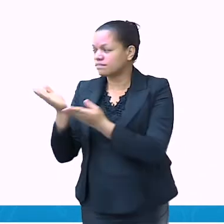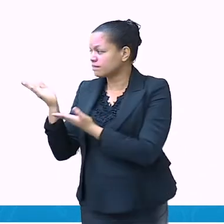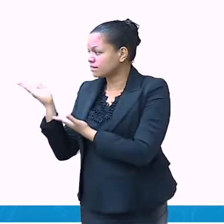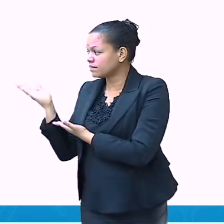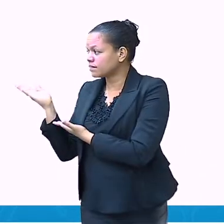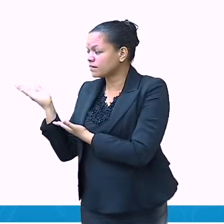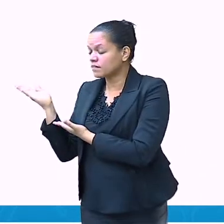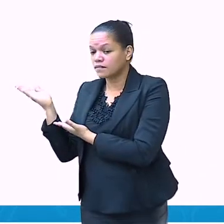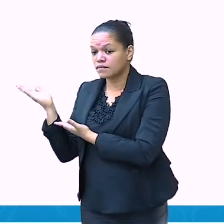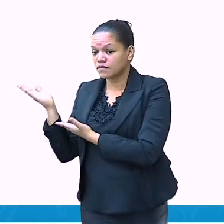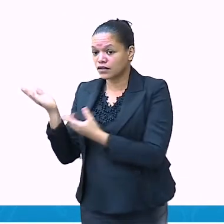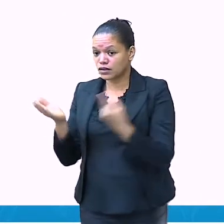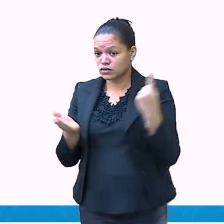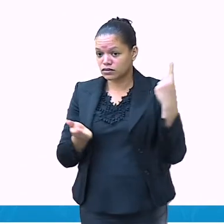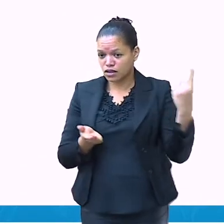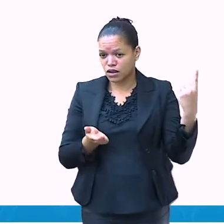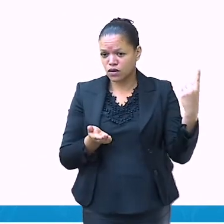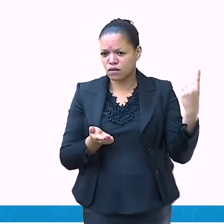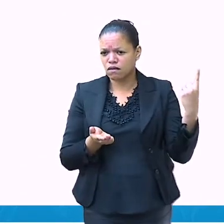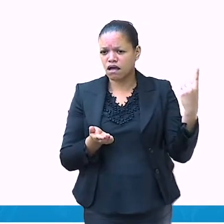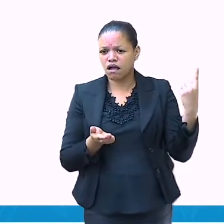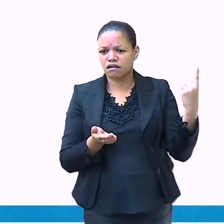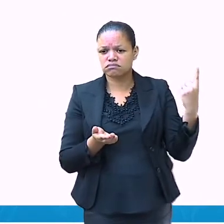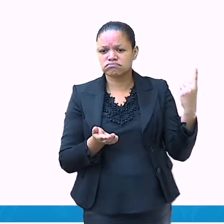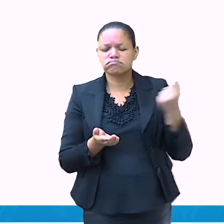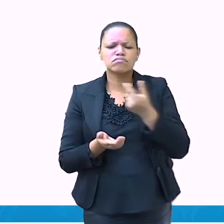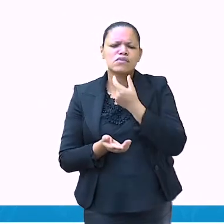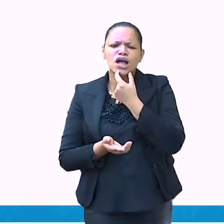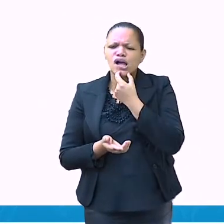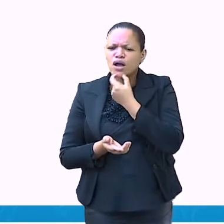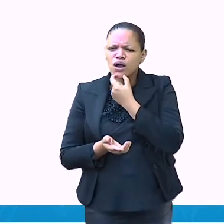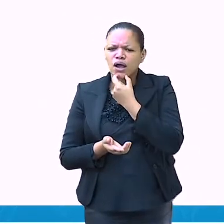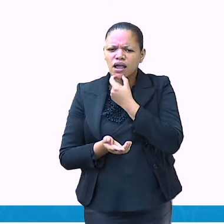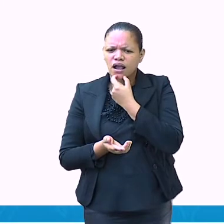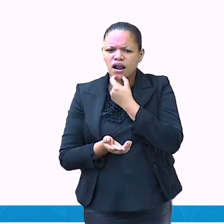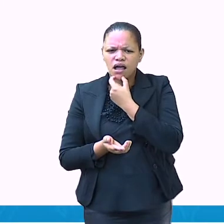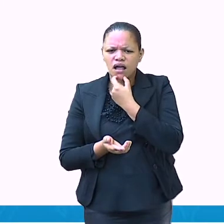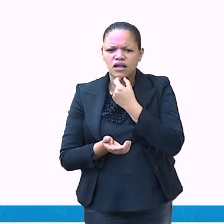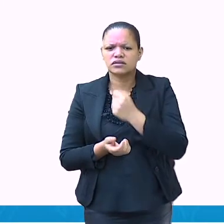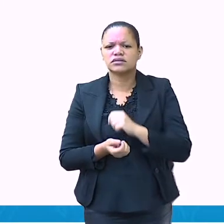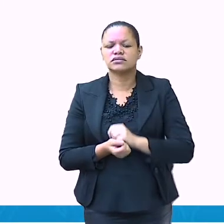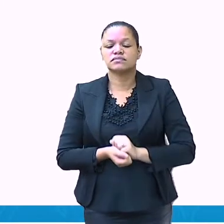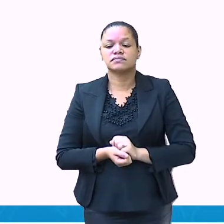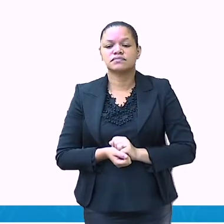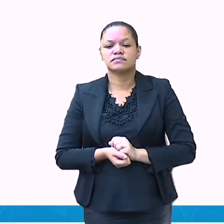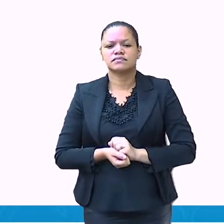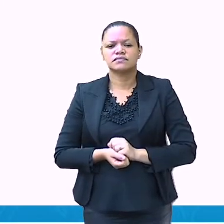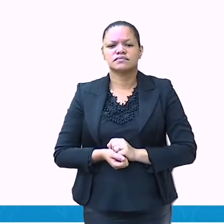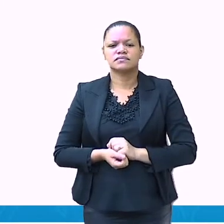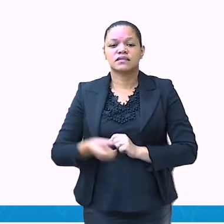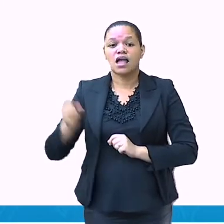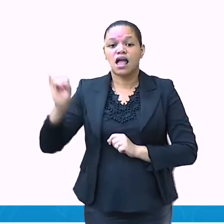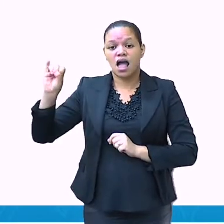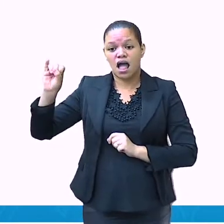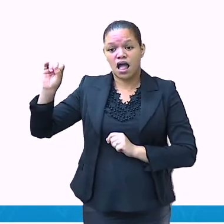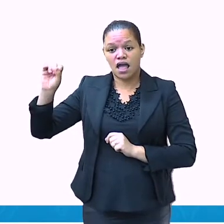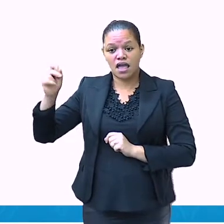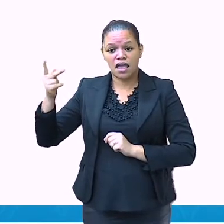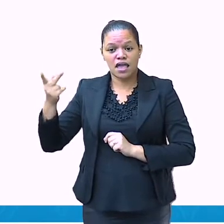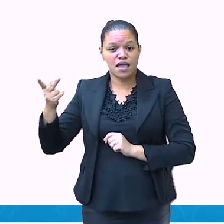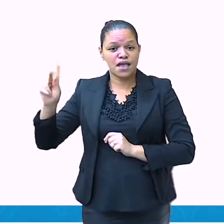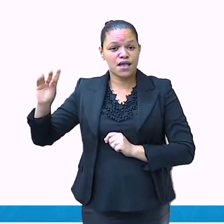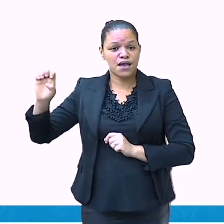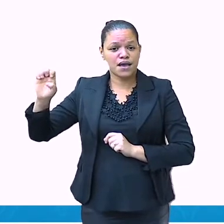formas singular. I wasn't, he wasn't, she wasn't, and